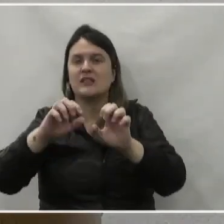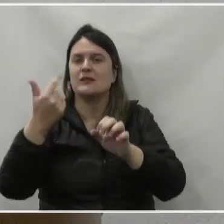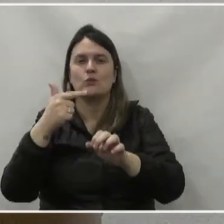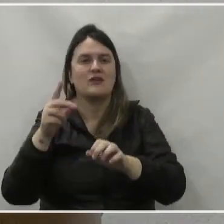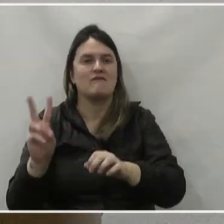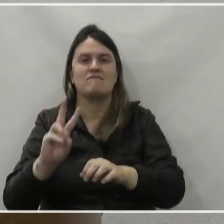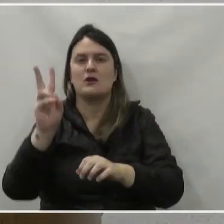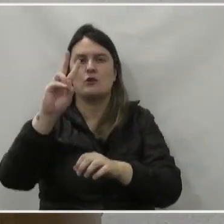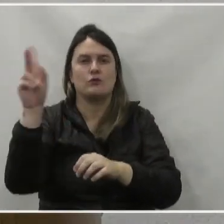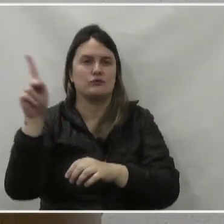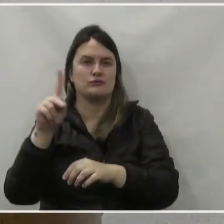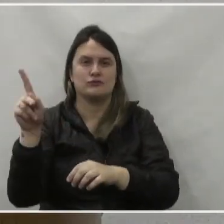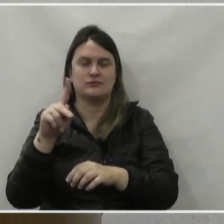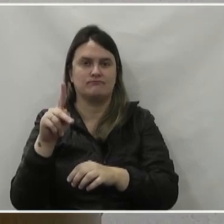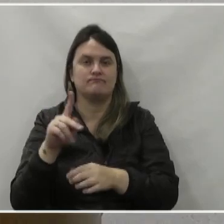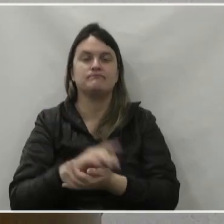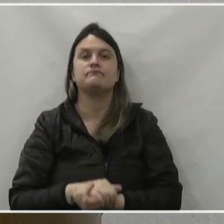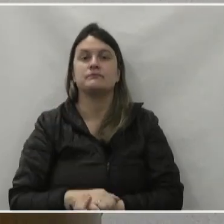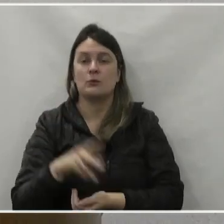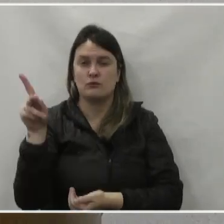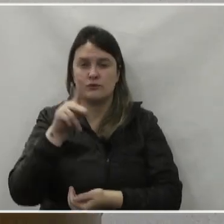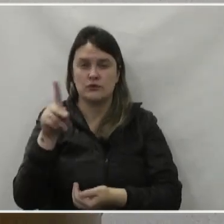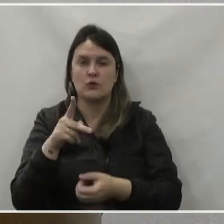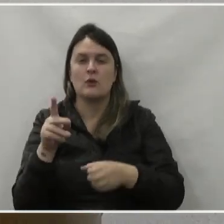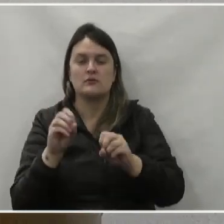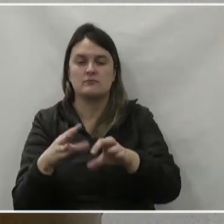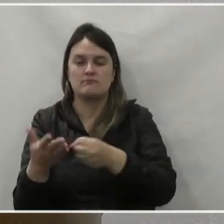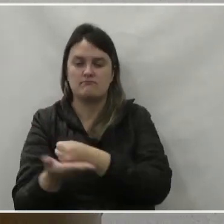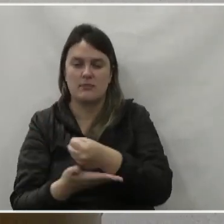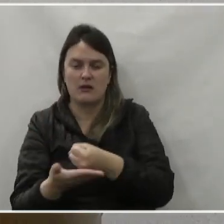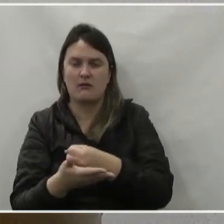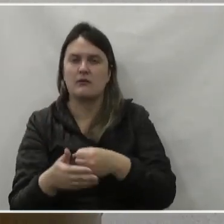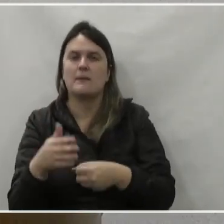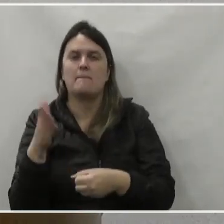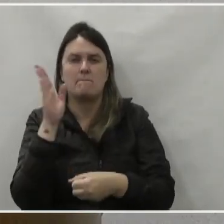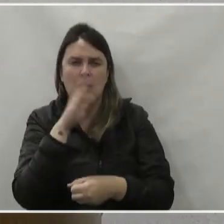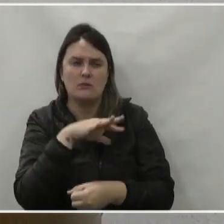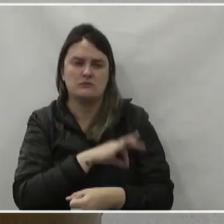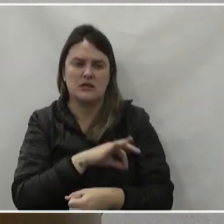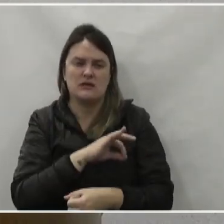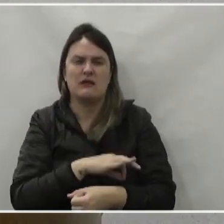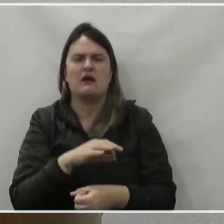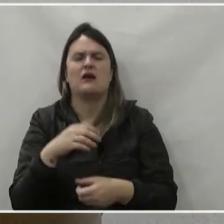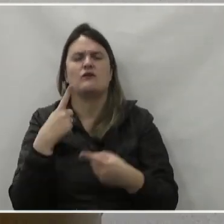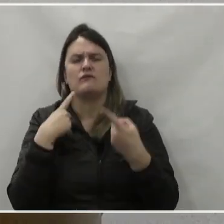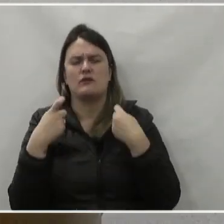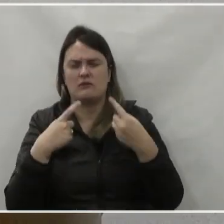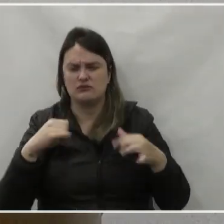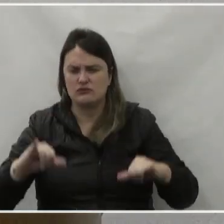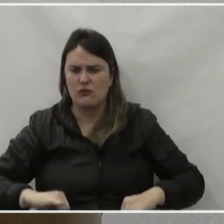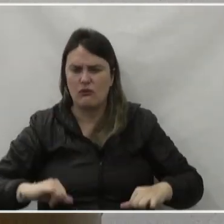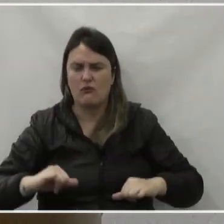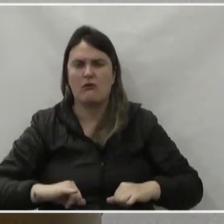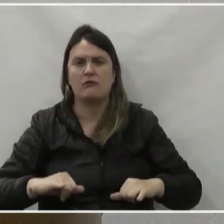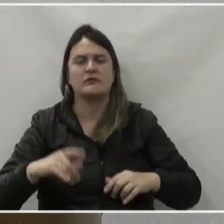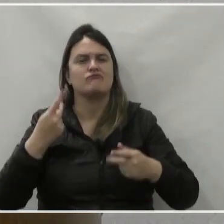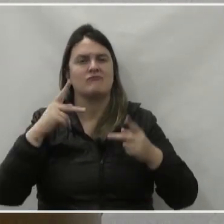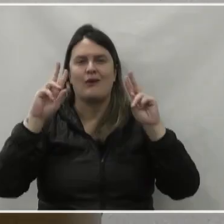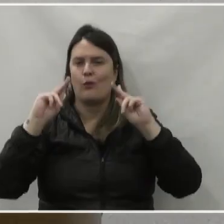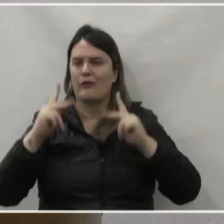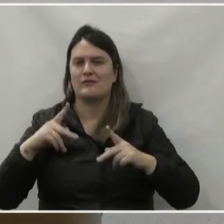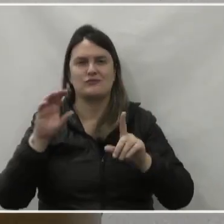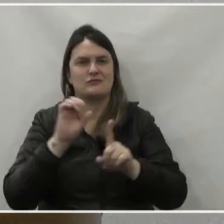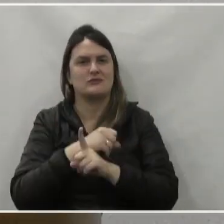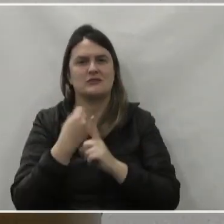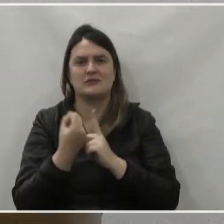quem ensina. Professores de educação básica seguem mal remunerados, expostos à violência e sem um mínimo de reconhecimento